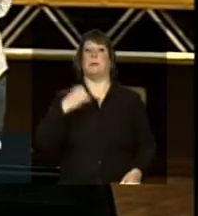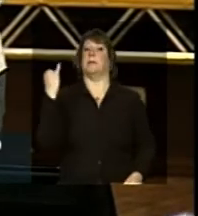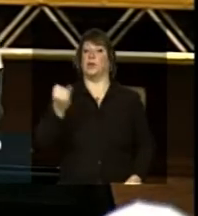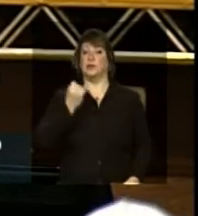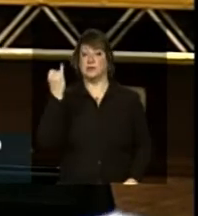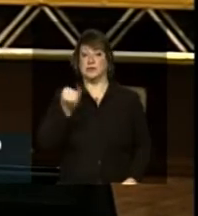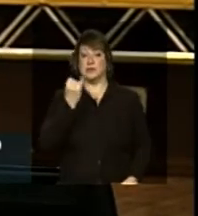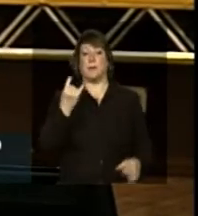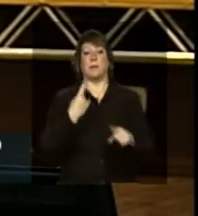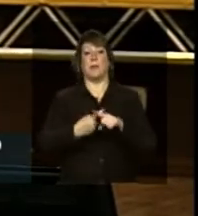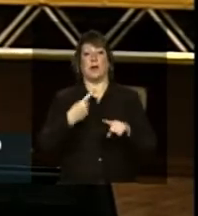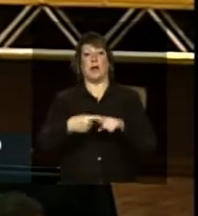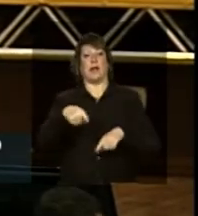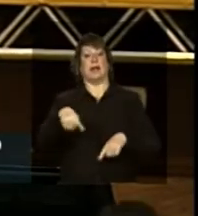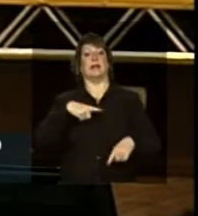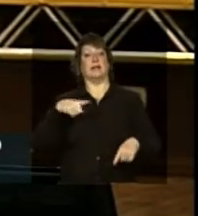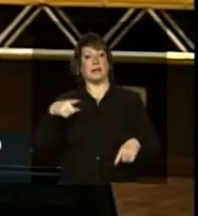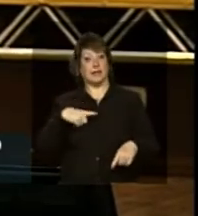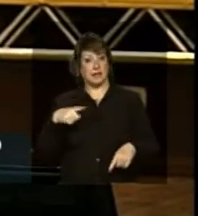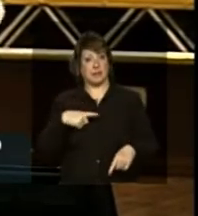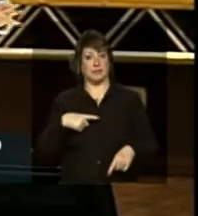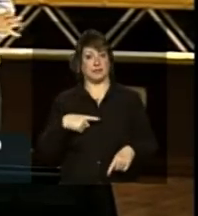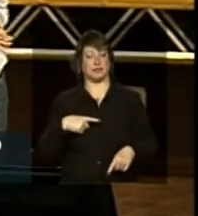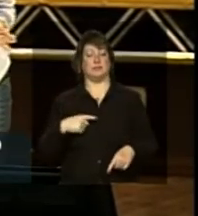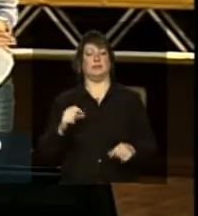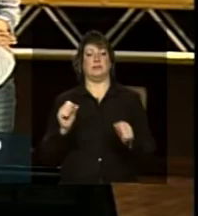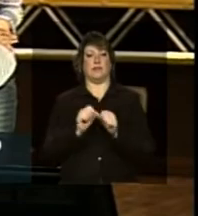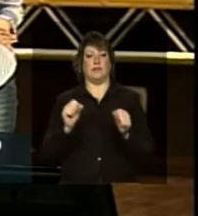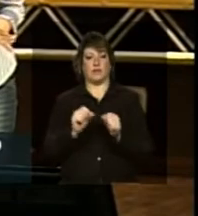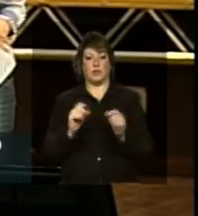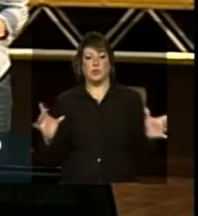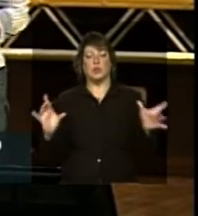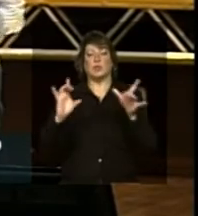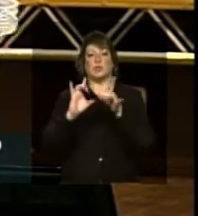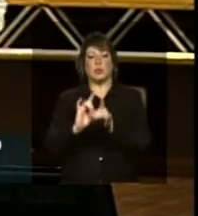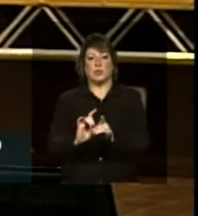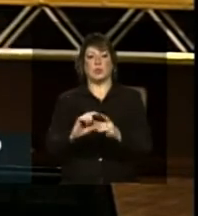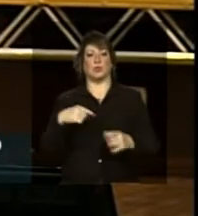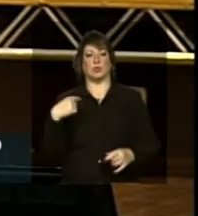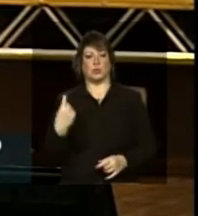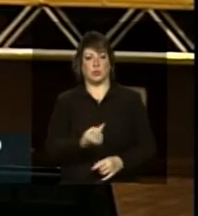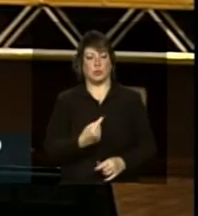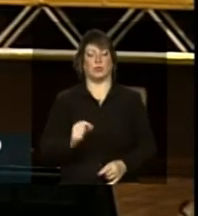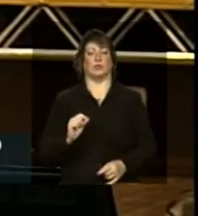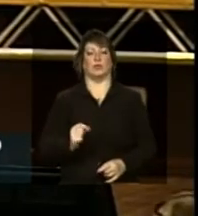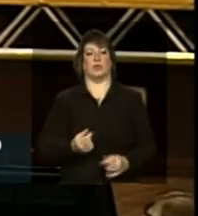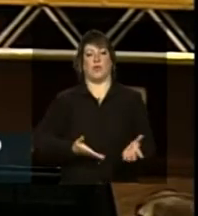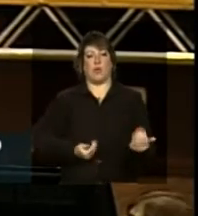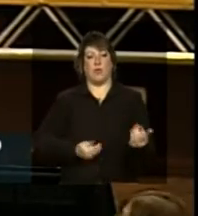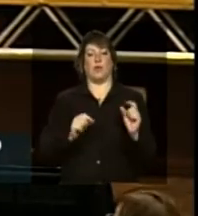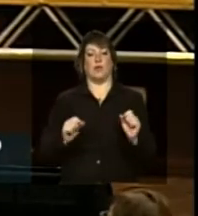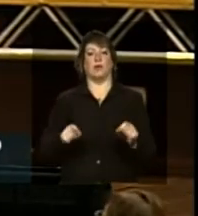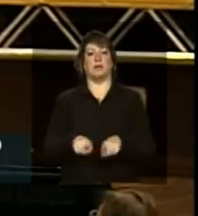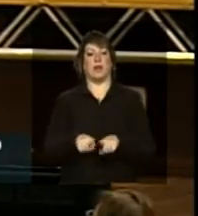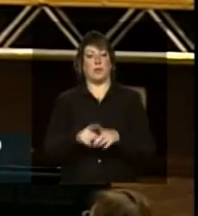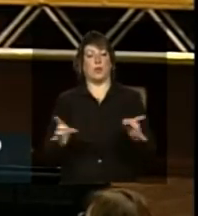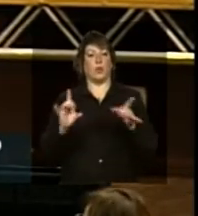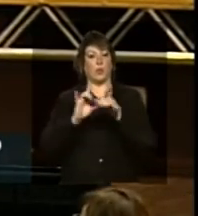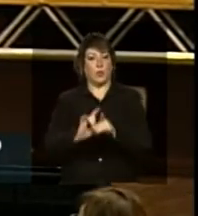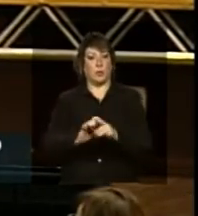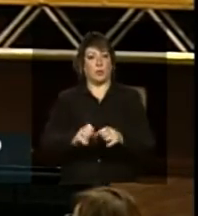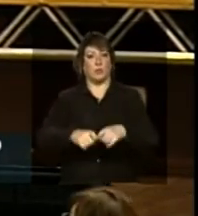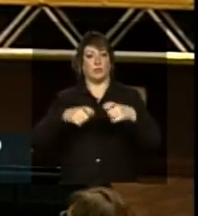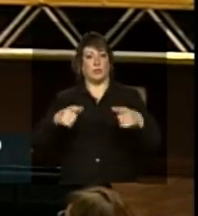importante porque ela reúne os adolescentes, mas reúne também a ampla